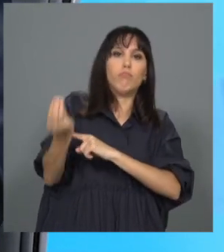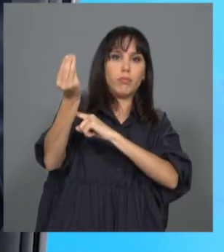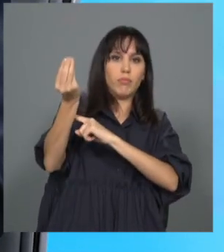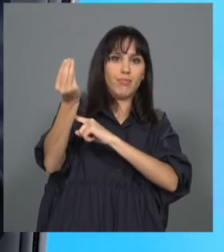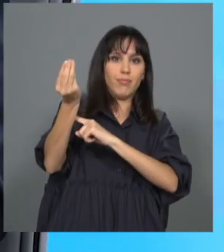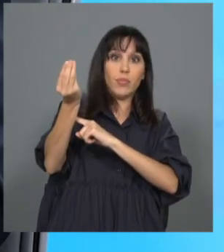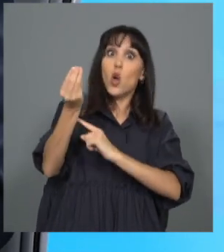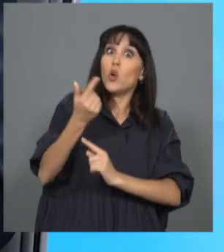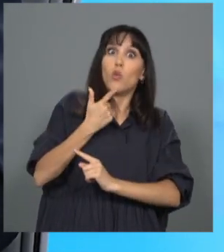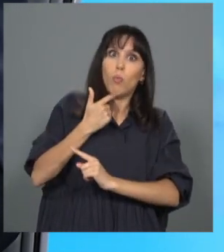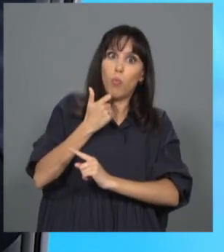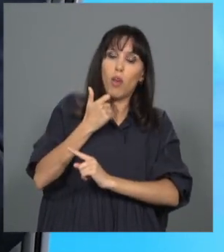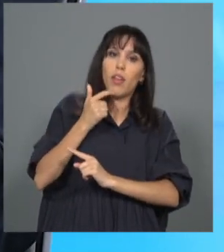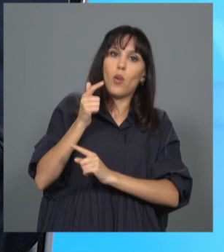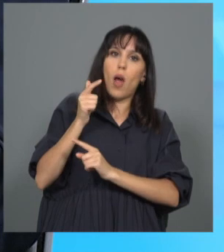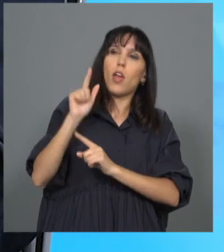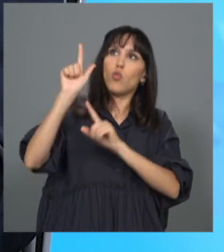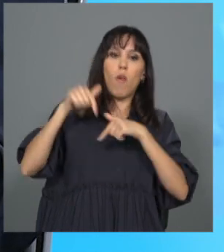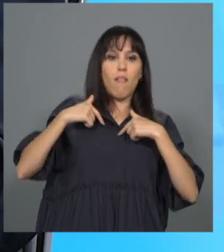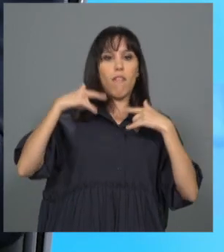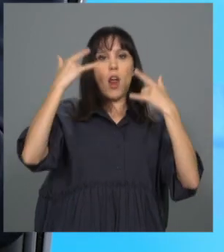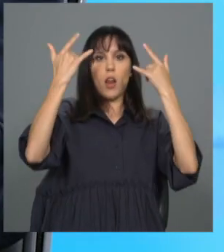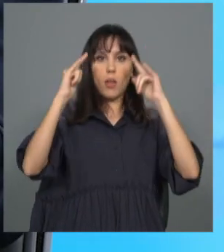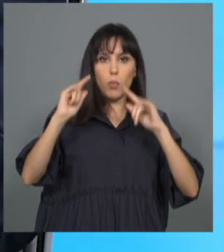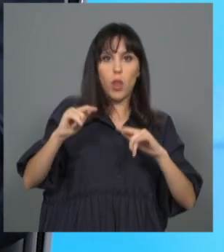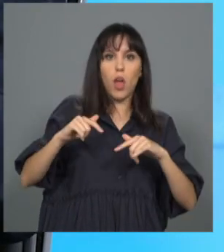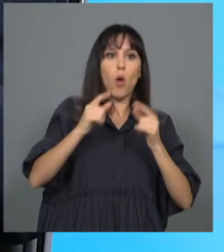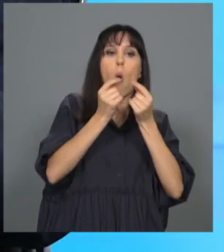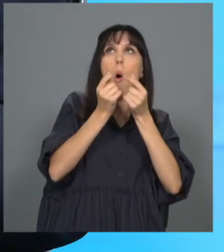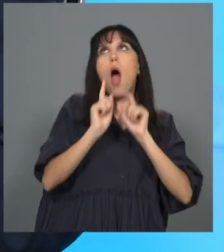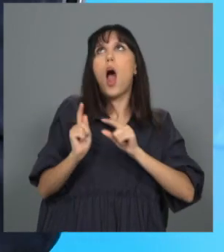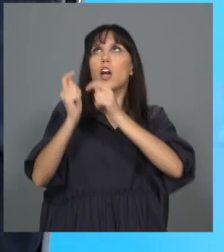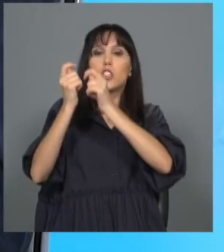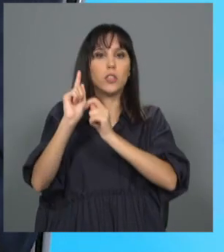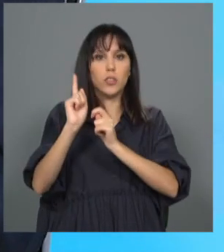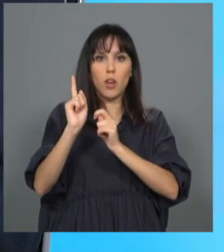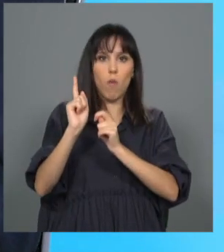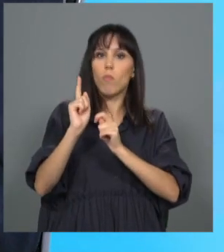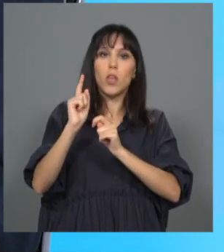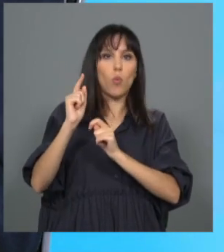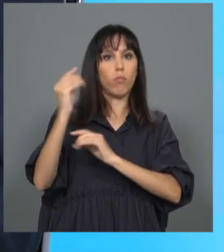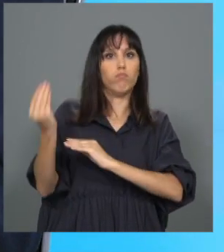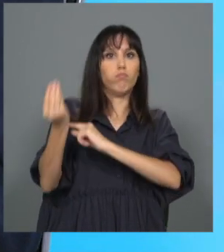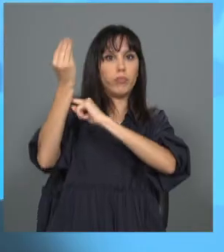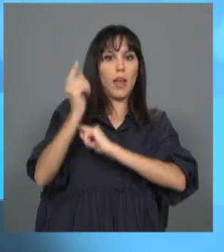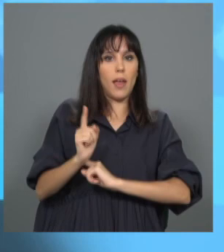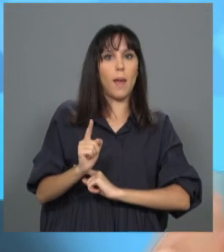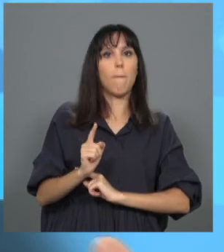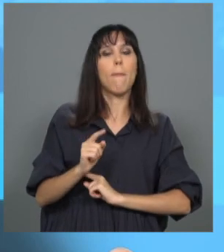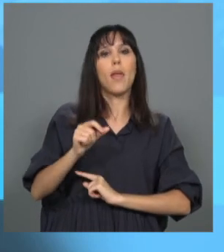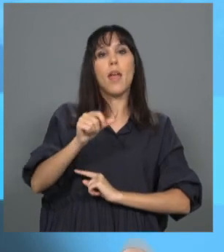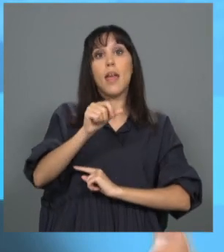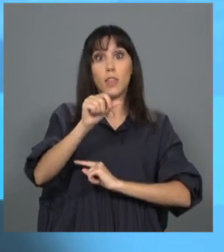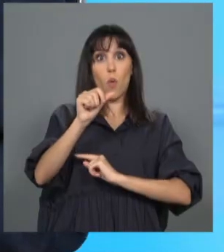nem podes ser manipulável pelas nossas orações ou pela nossa fé, ou qualquer que seja. Venha o teu reino. Venha